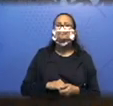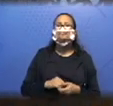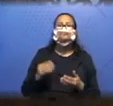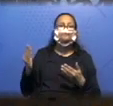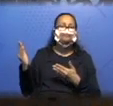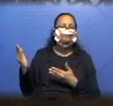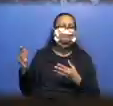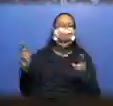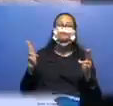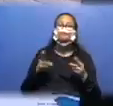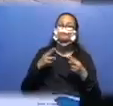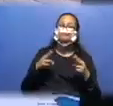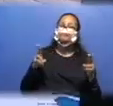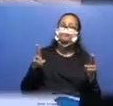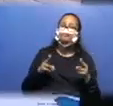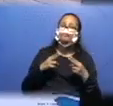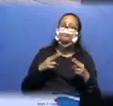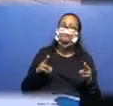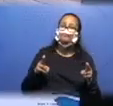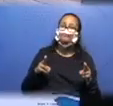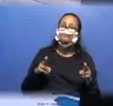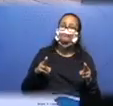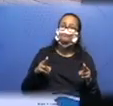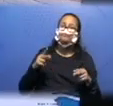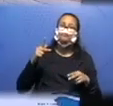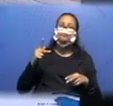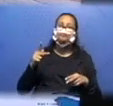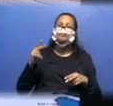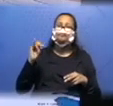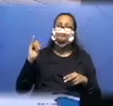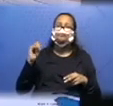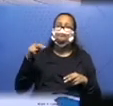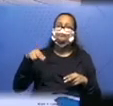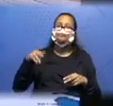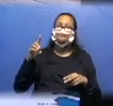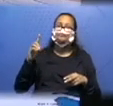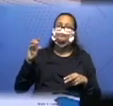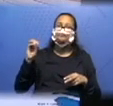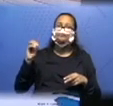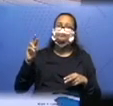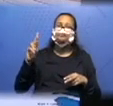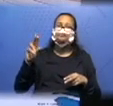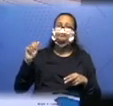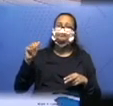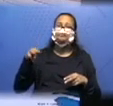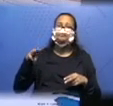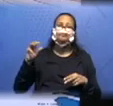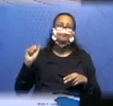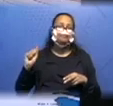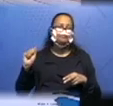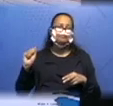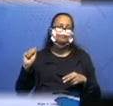Seguindo, essa é uma musiquinha, né? O Pindorama. E para a gente